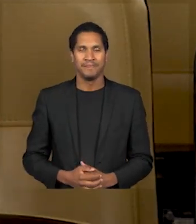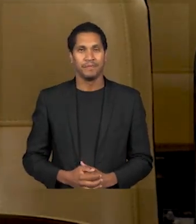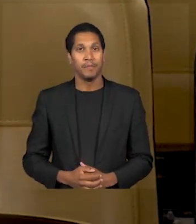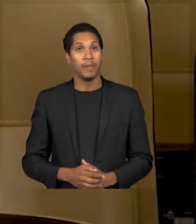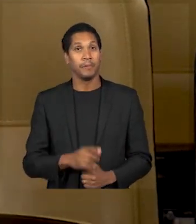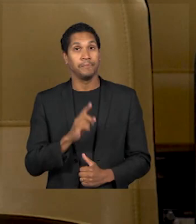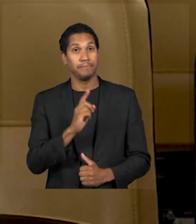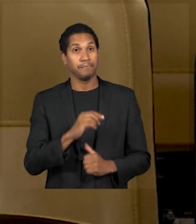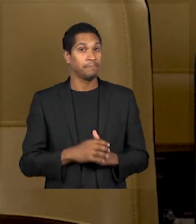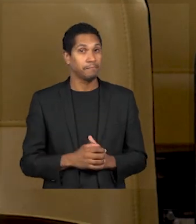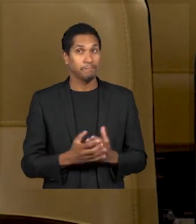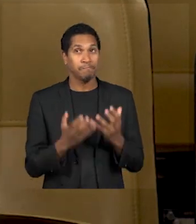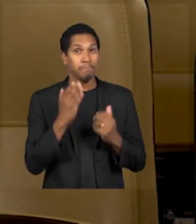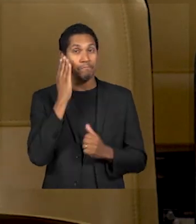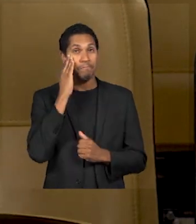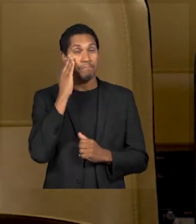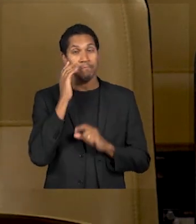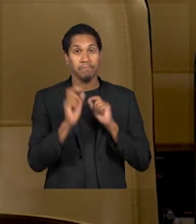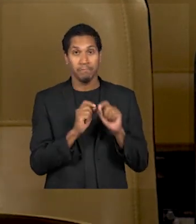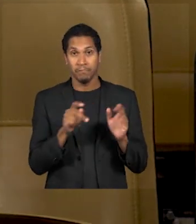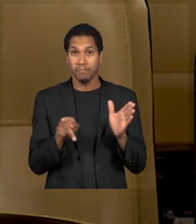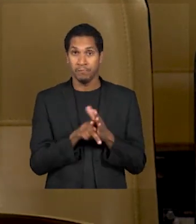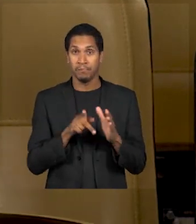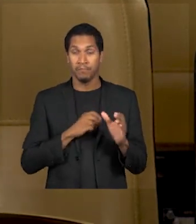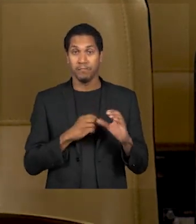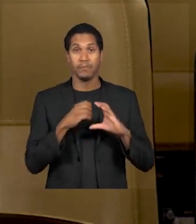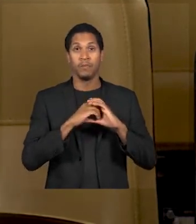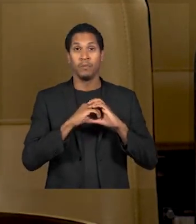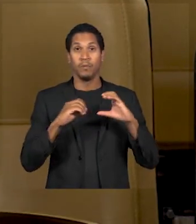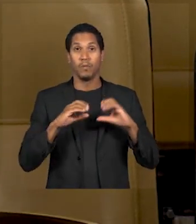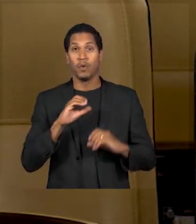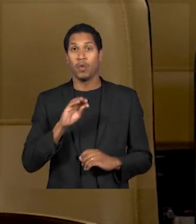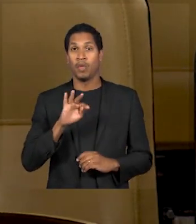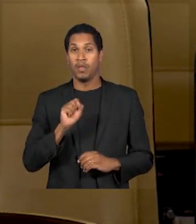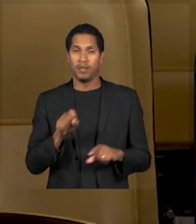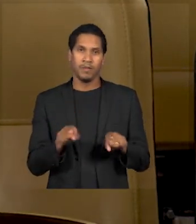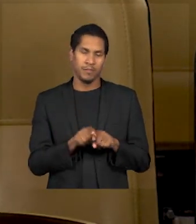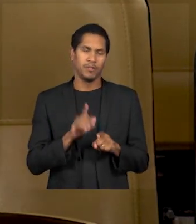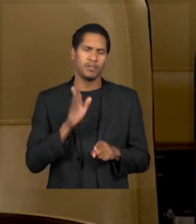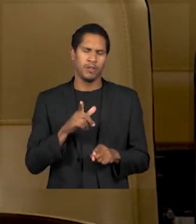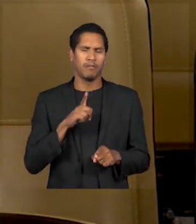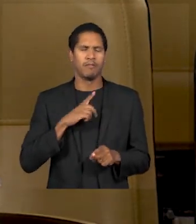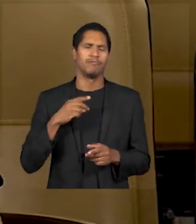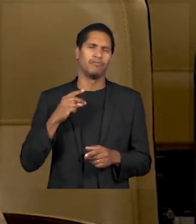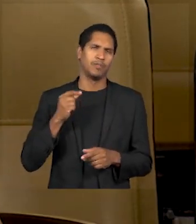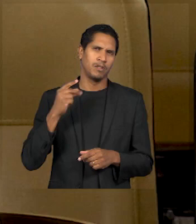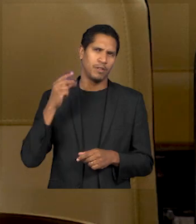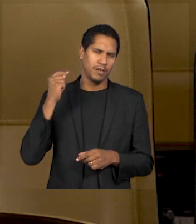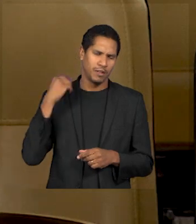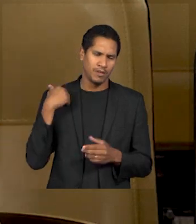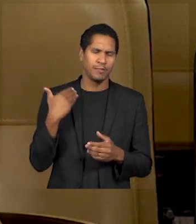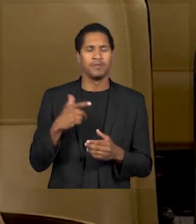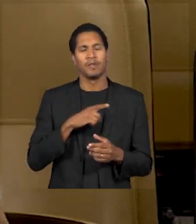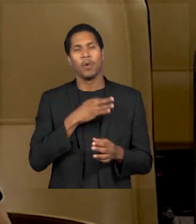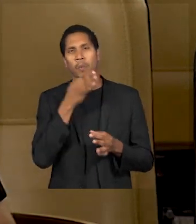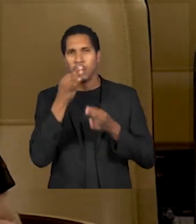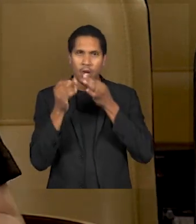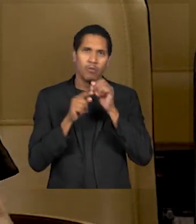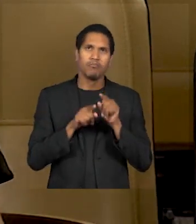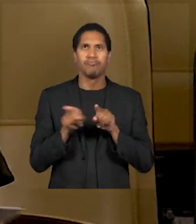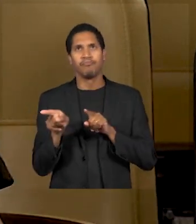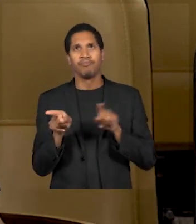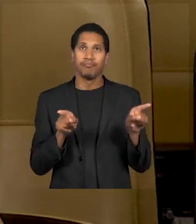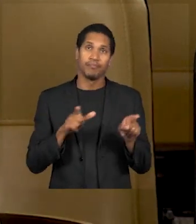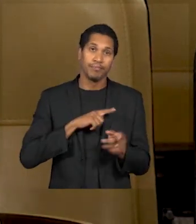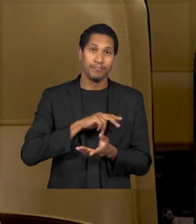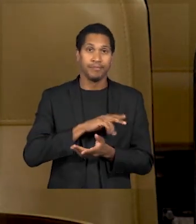queria abordar agora sobre a lei de cotas, que apesar de ter sido uma lei criada em 1991, ainda divide algumas opiniões,